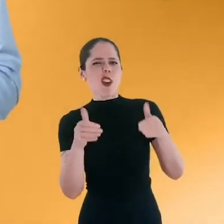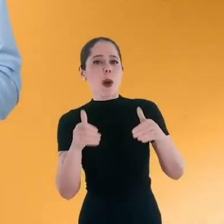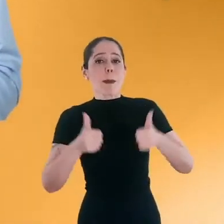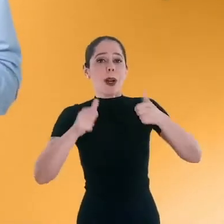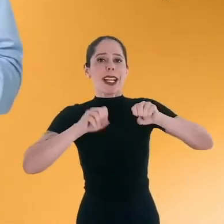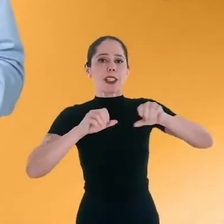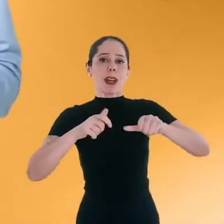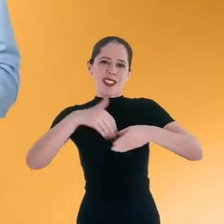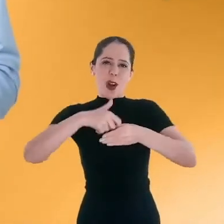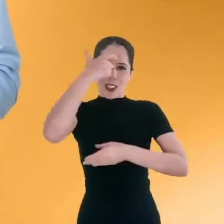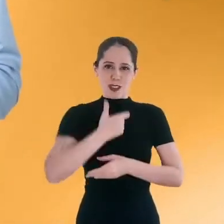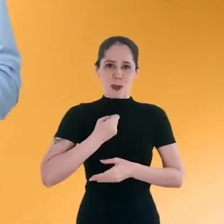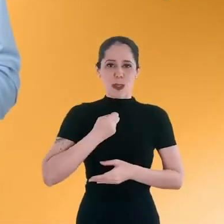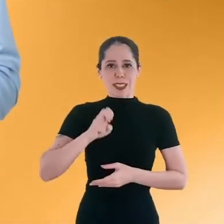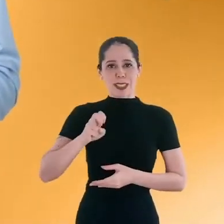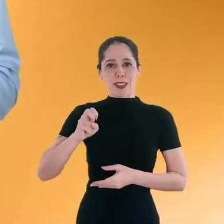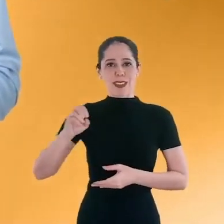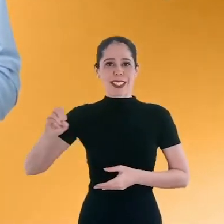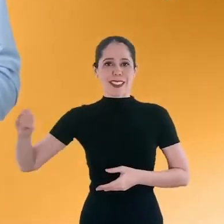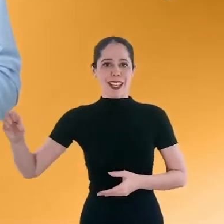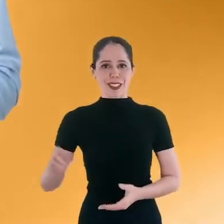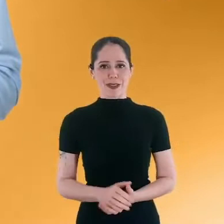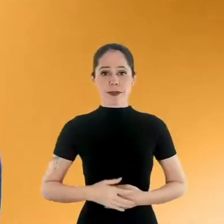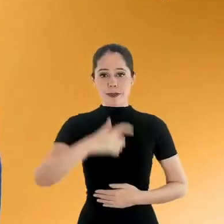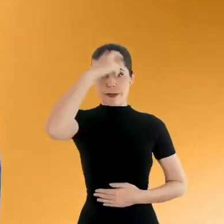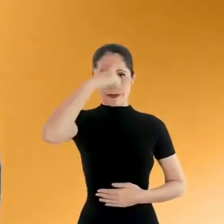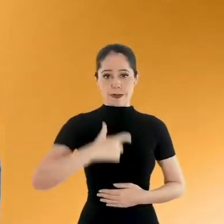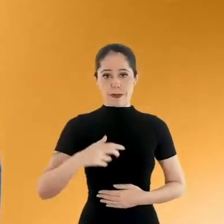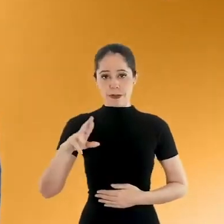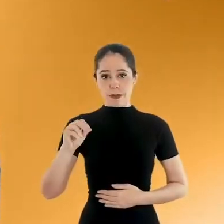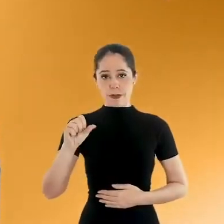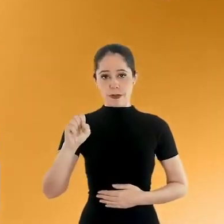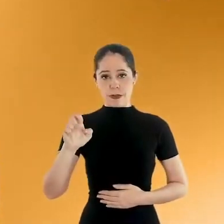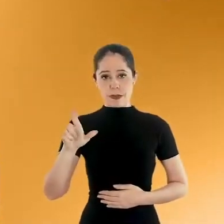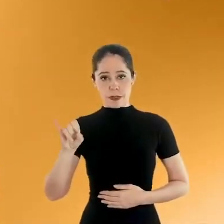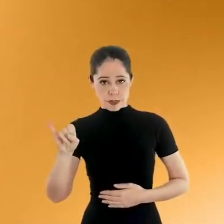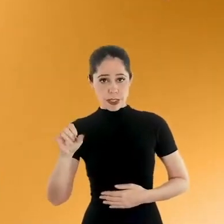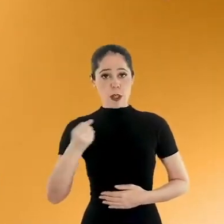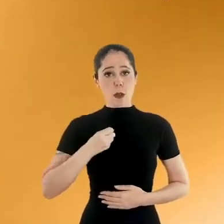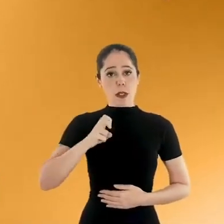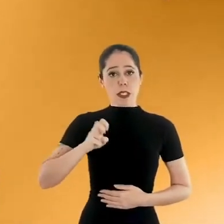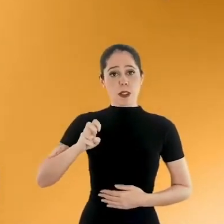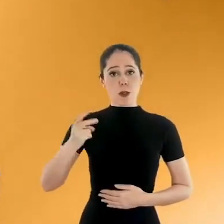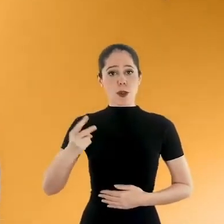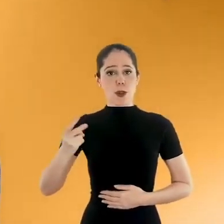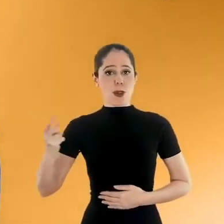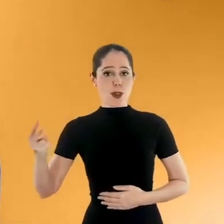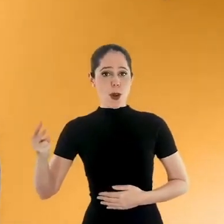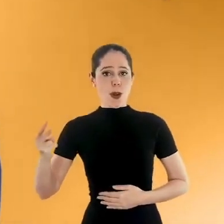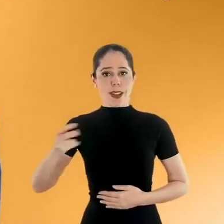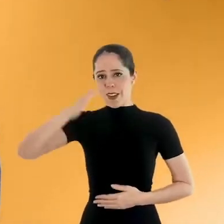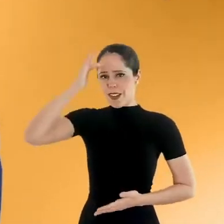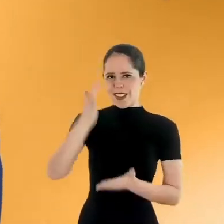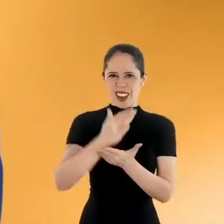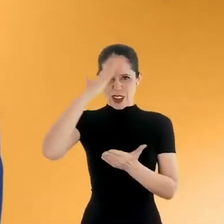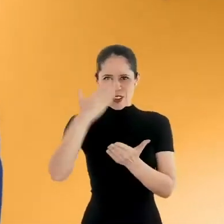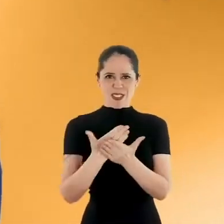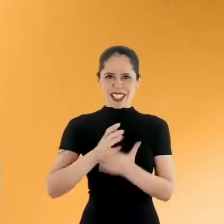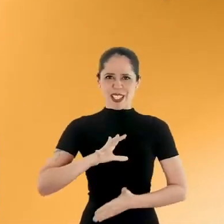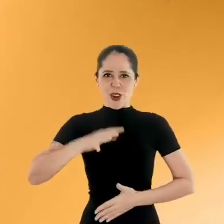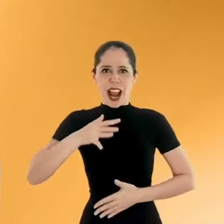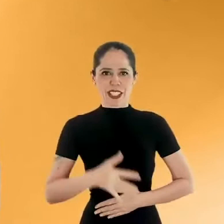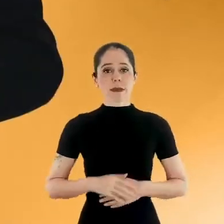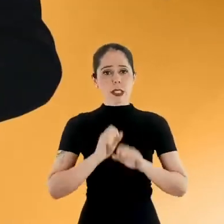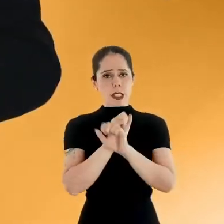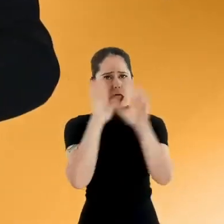a educação. Vote Dentinho, 55000. Roseli Pogeri, 55222. Com fé, confiança